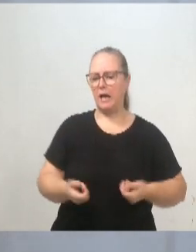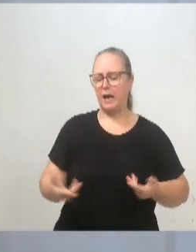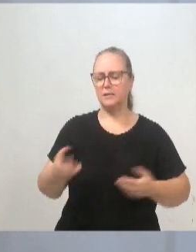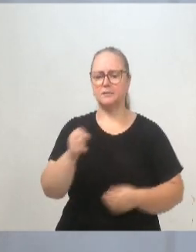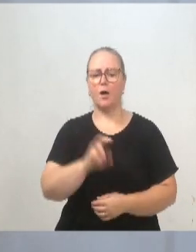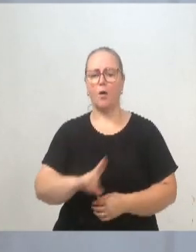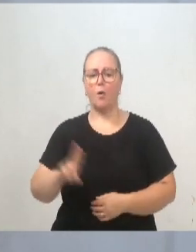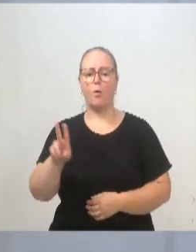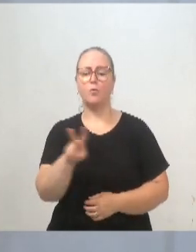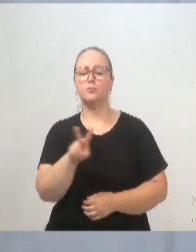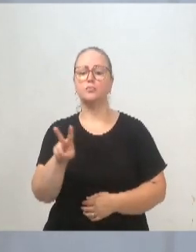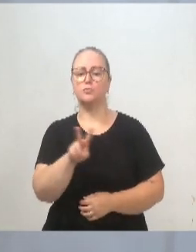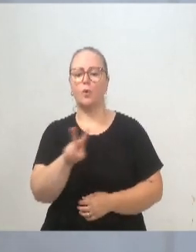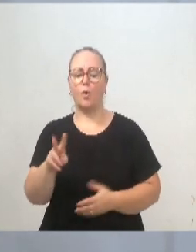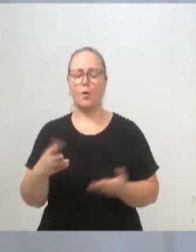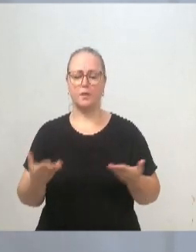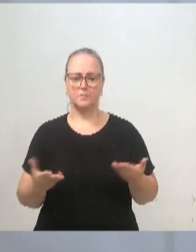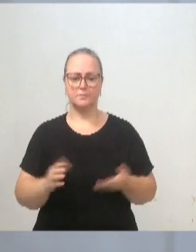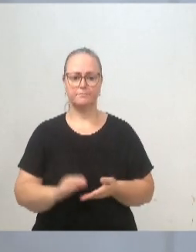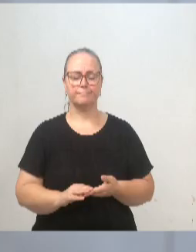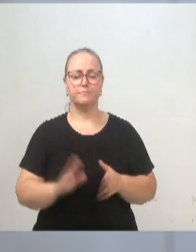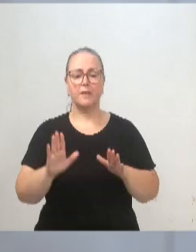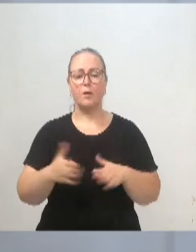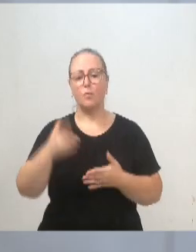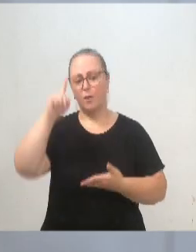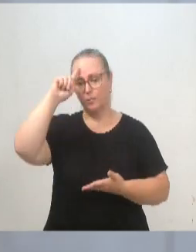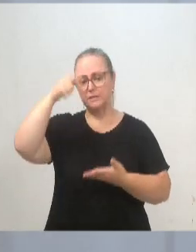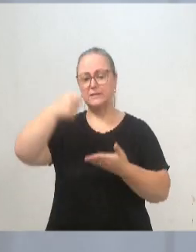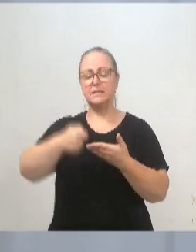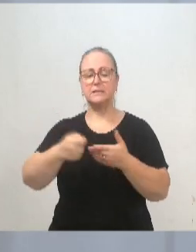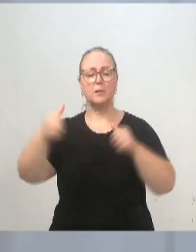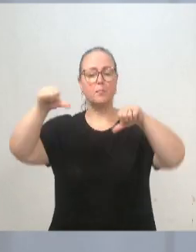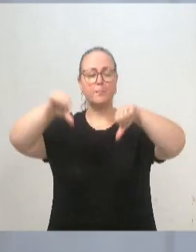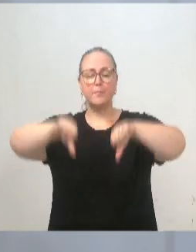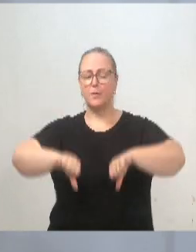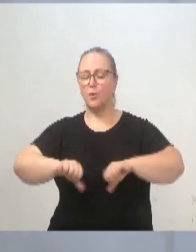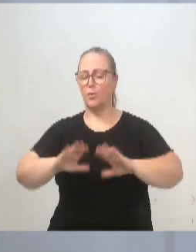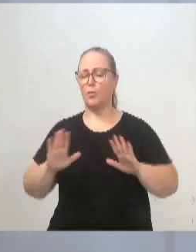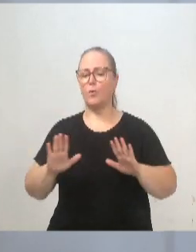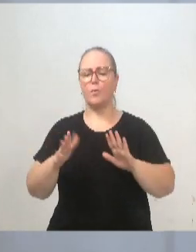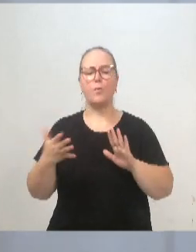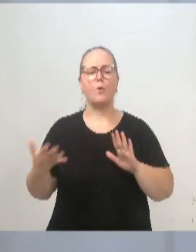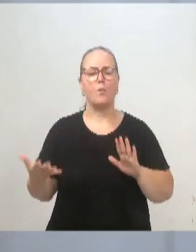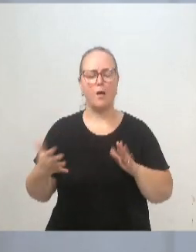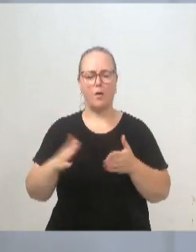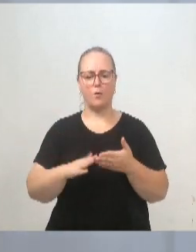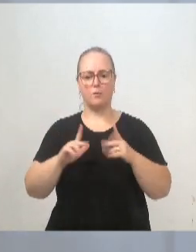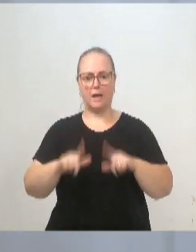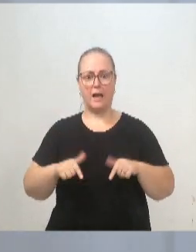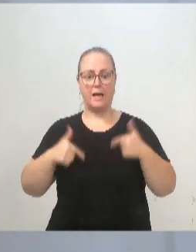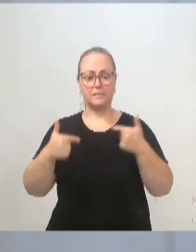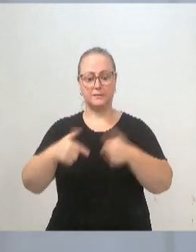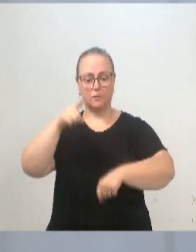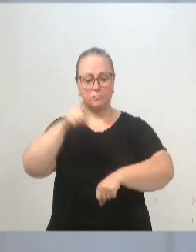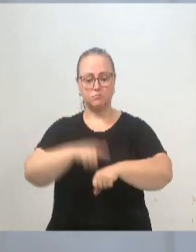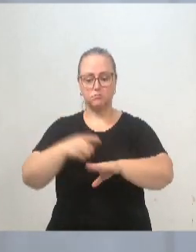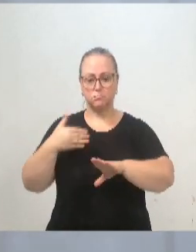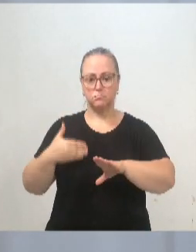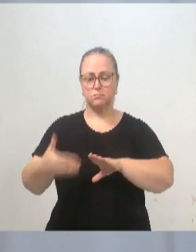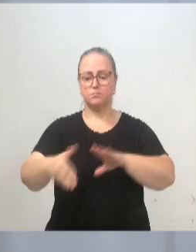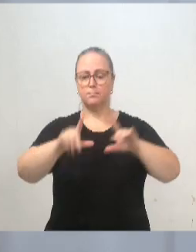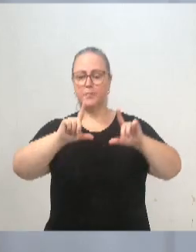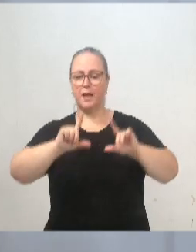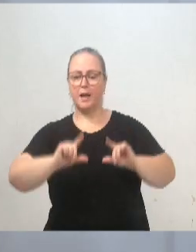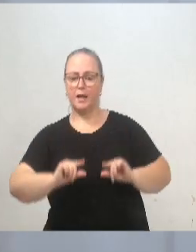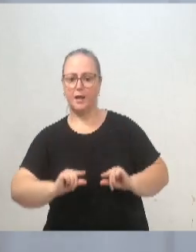Que decisões administrativas ou políticas agravaram essa situação do déficit? Quais ações imediatas estão sendo tomadas para reduzir o déficit?